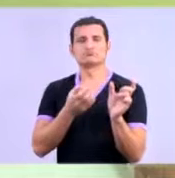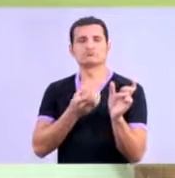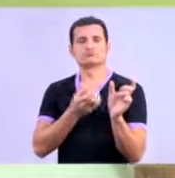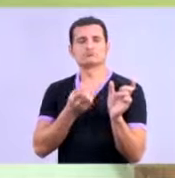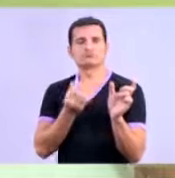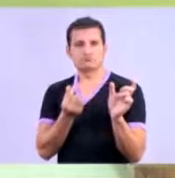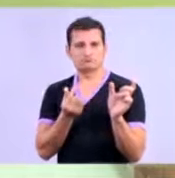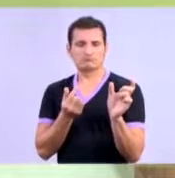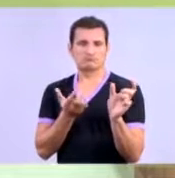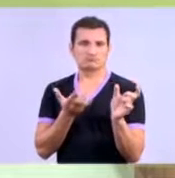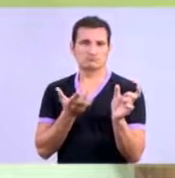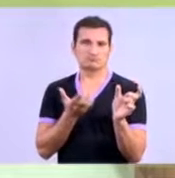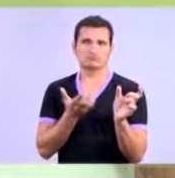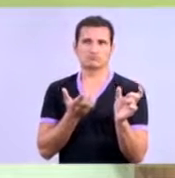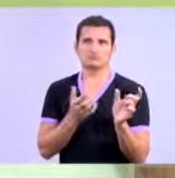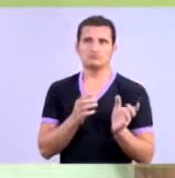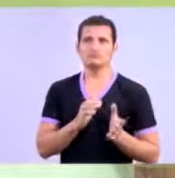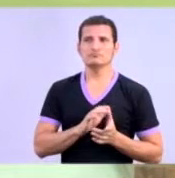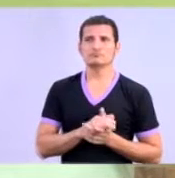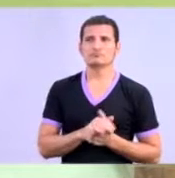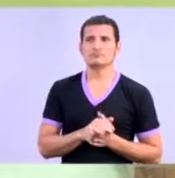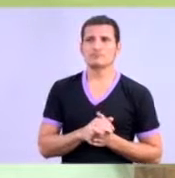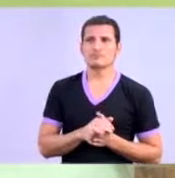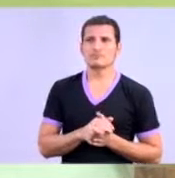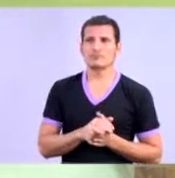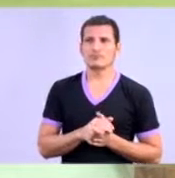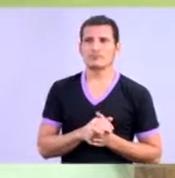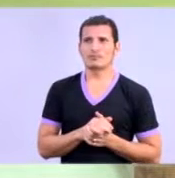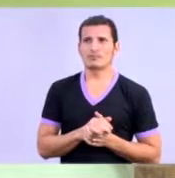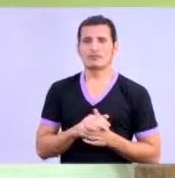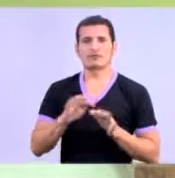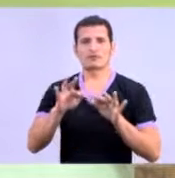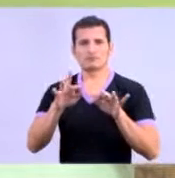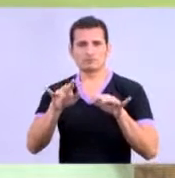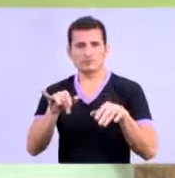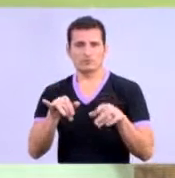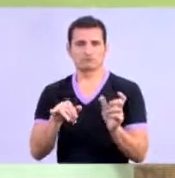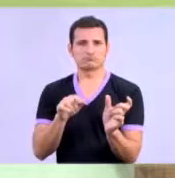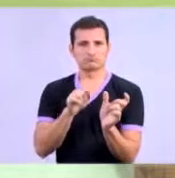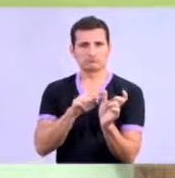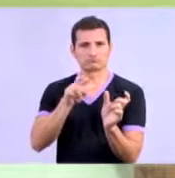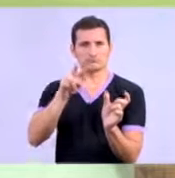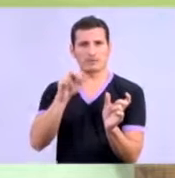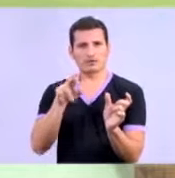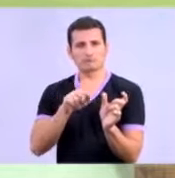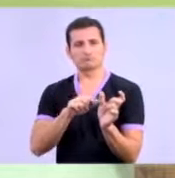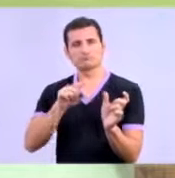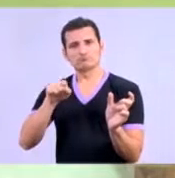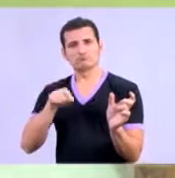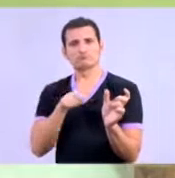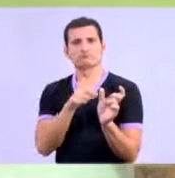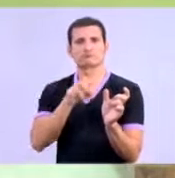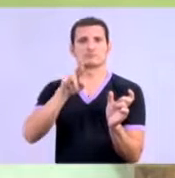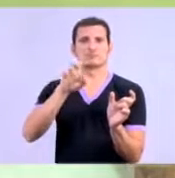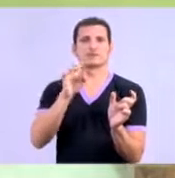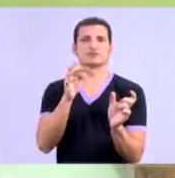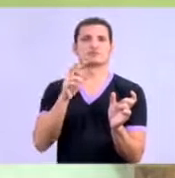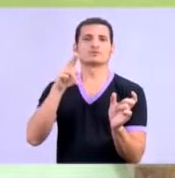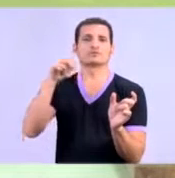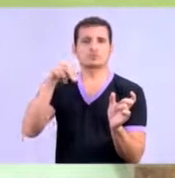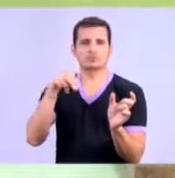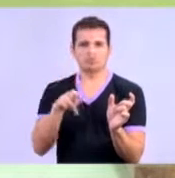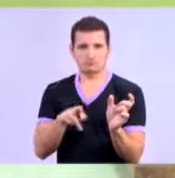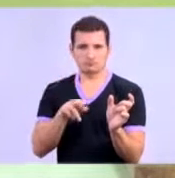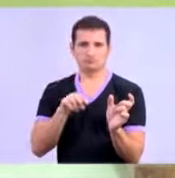o processo do método e no final a gente dá um retorno nessa variável. Tá? Isso daí é uma boa